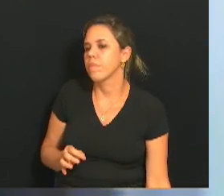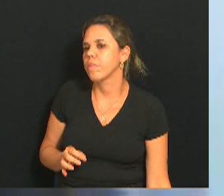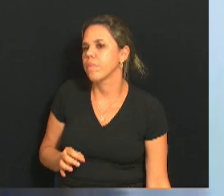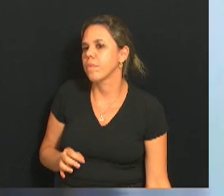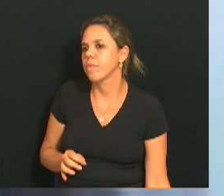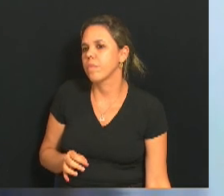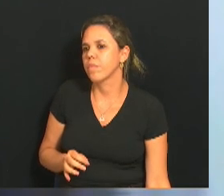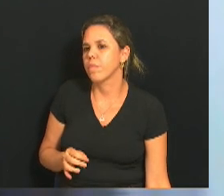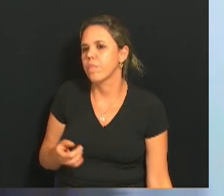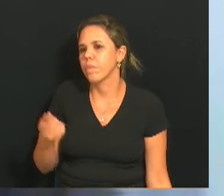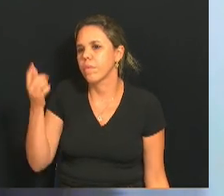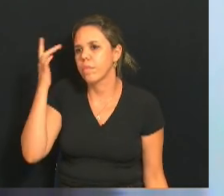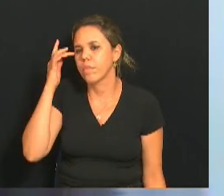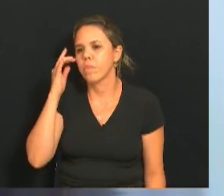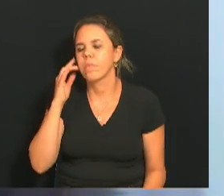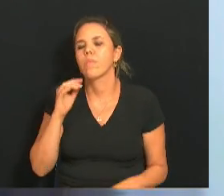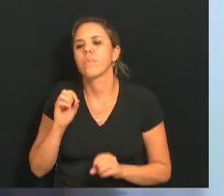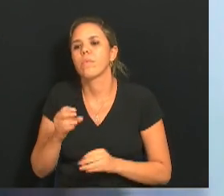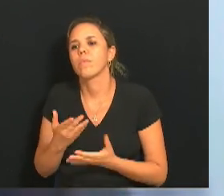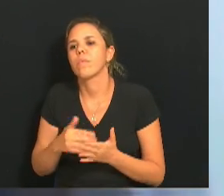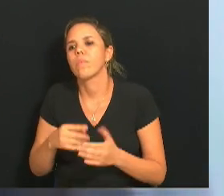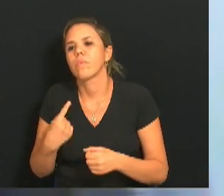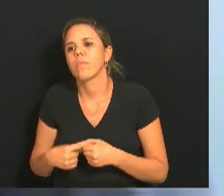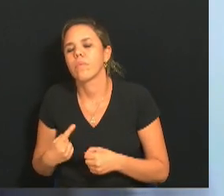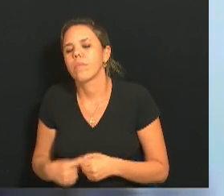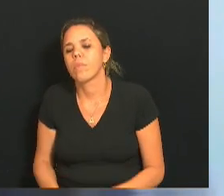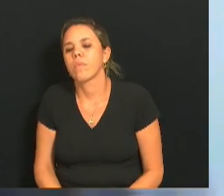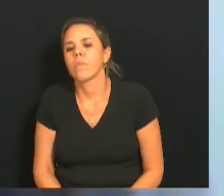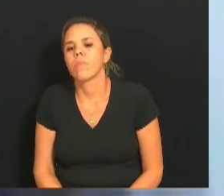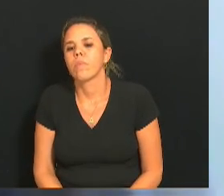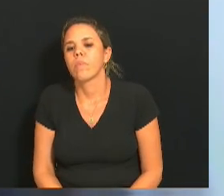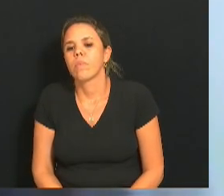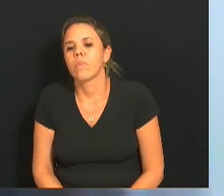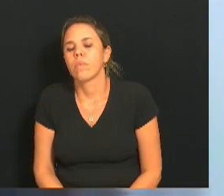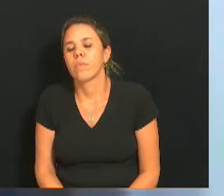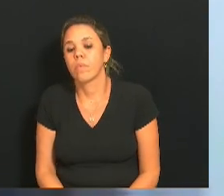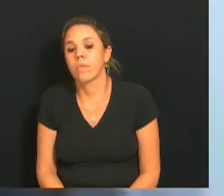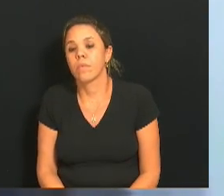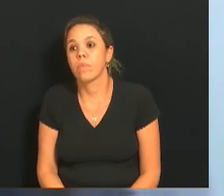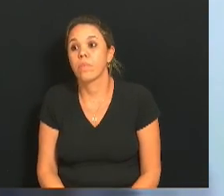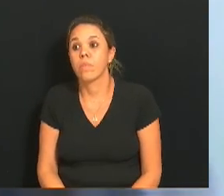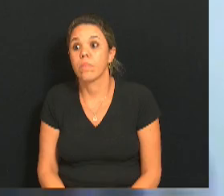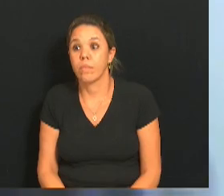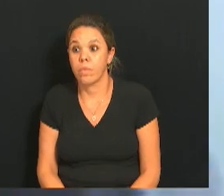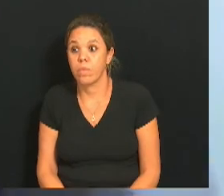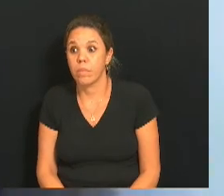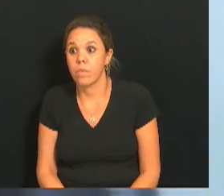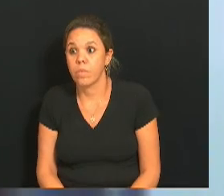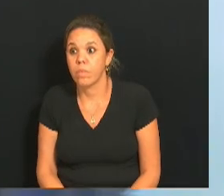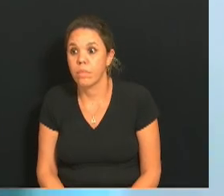educacionais, curriculares da própria rede municipal. Foi isso que a gente, então, fez.